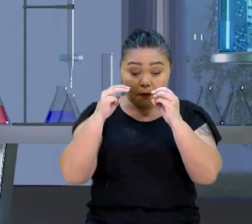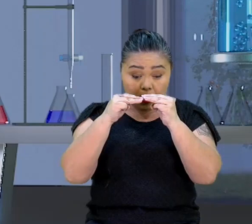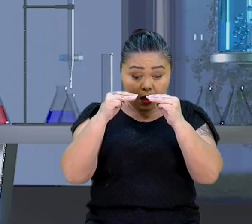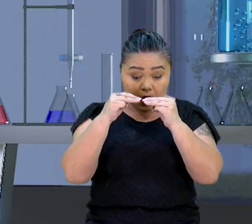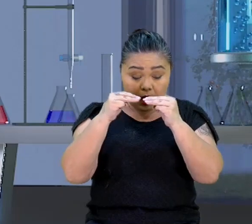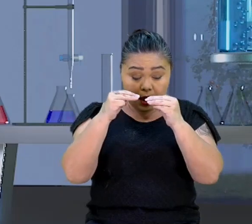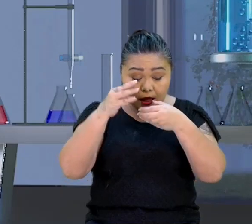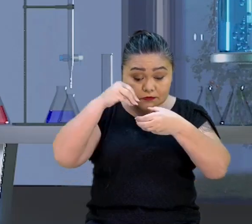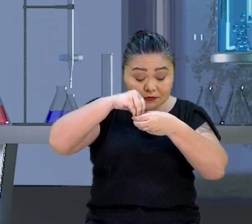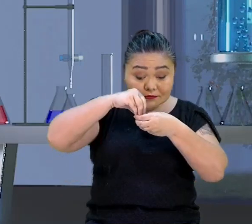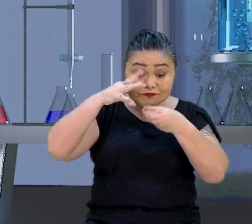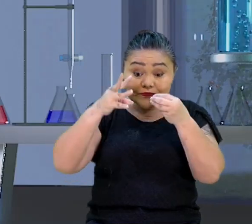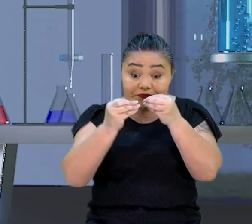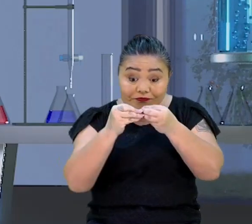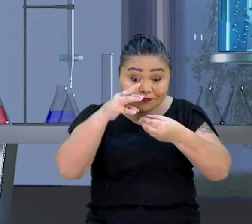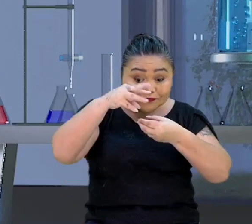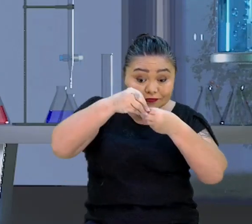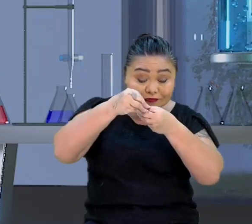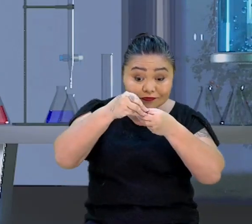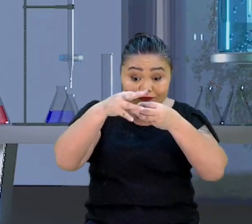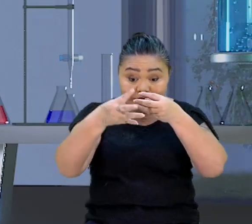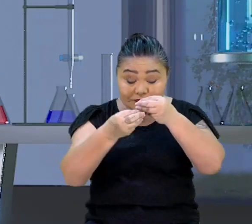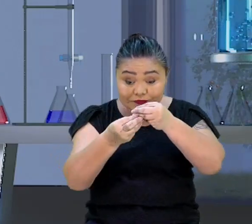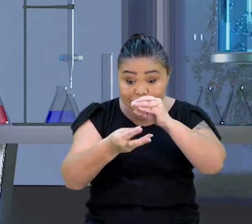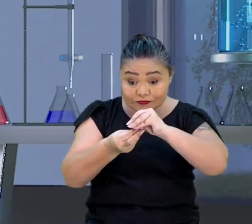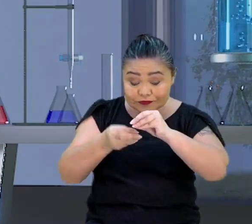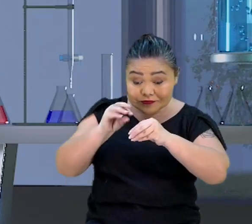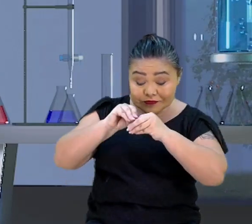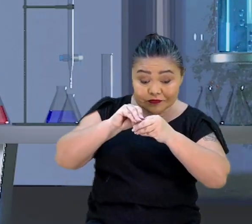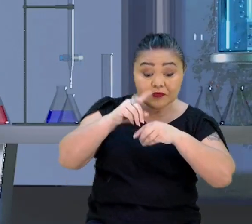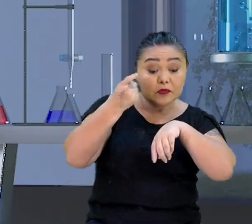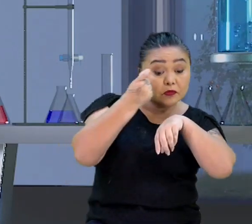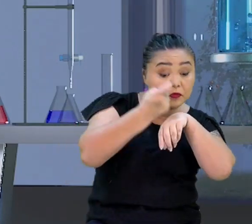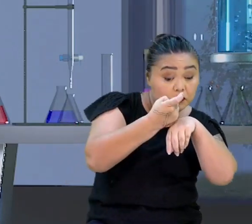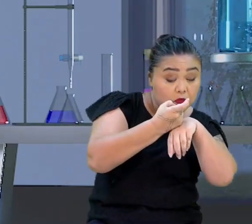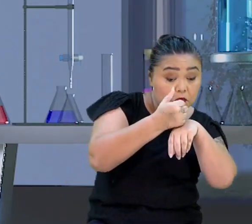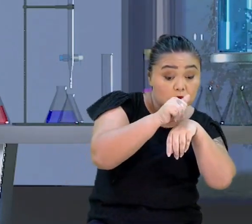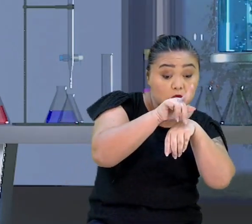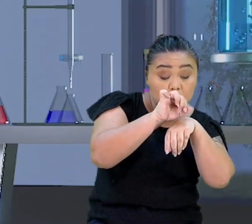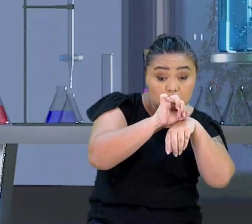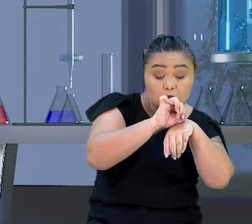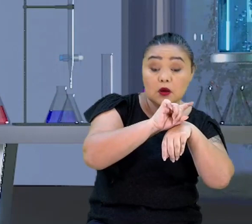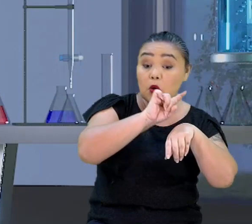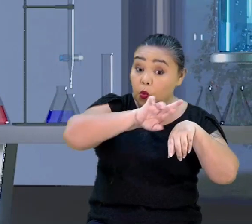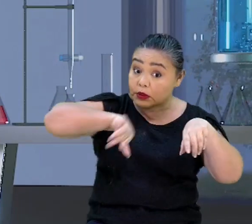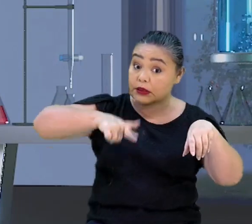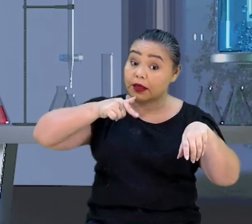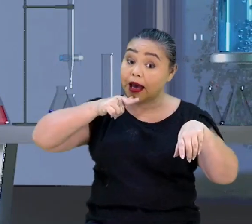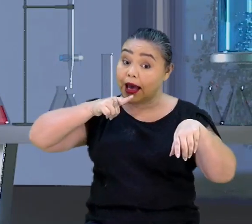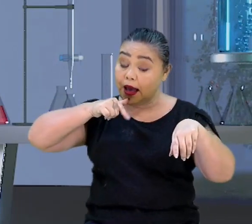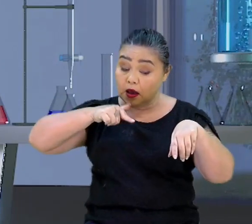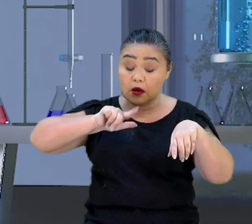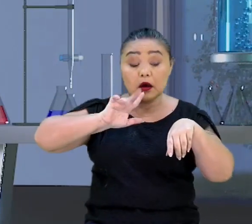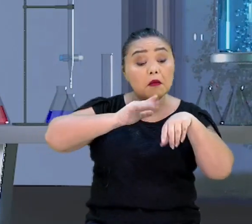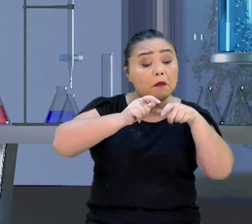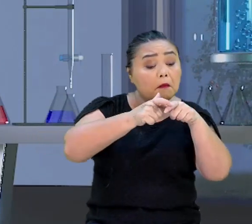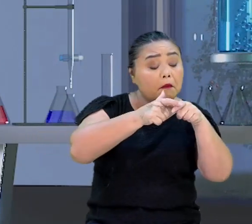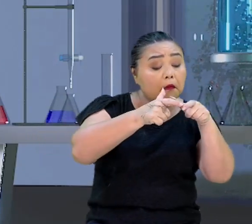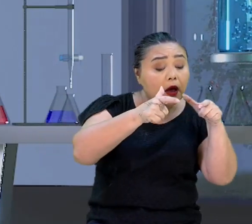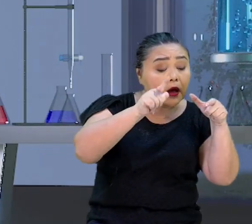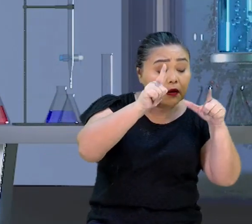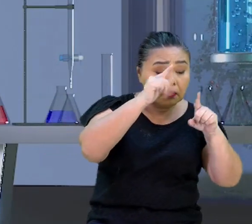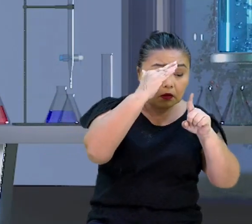vão estar agregados, vão estar juntos. Nos estados sólidos, com exceção da água, quanto mais